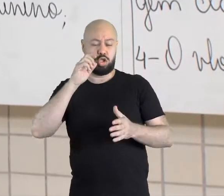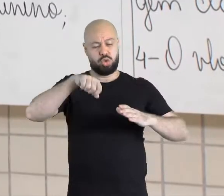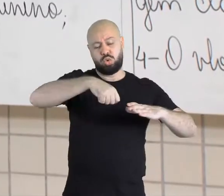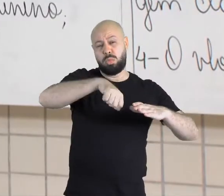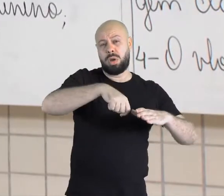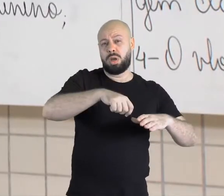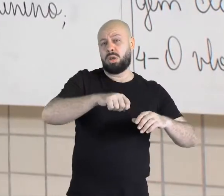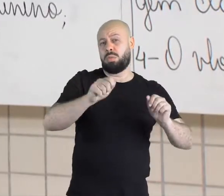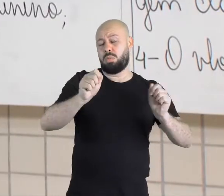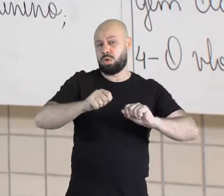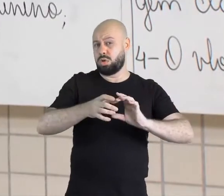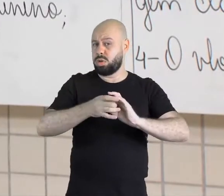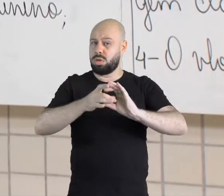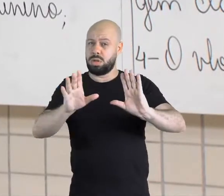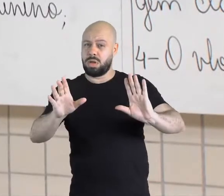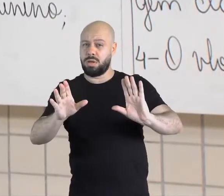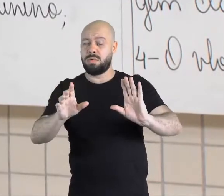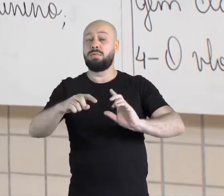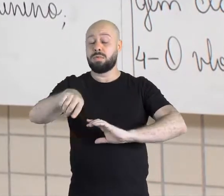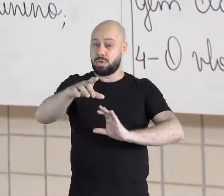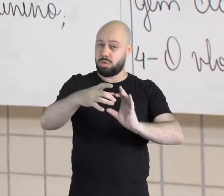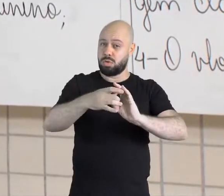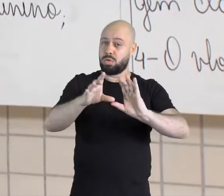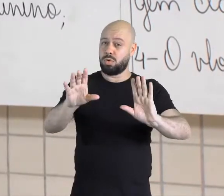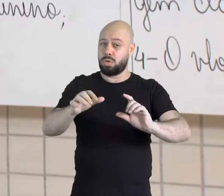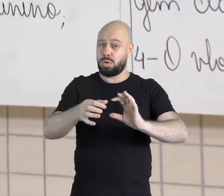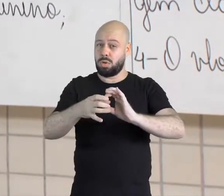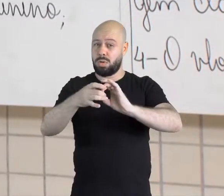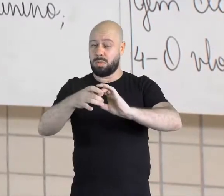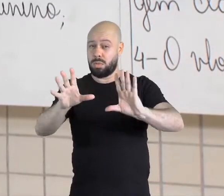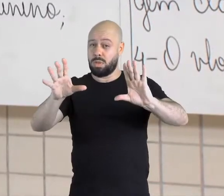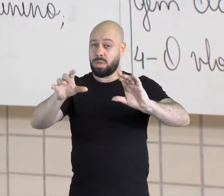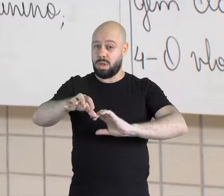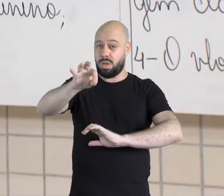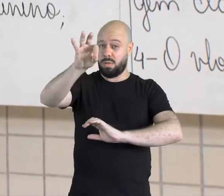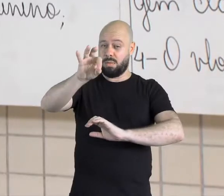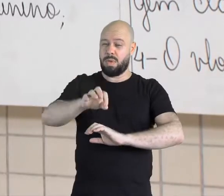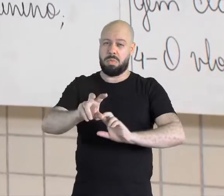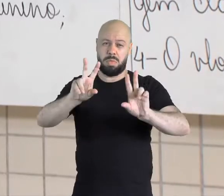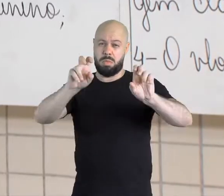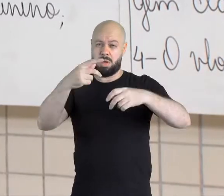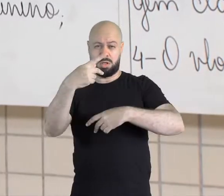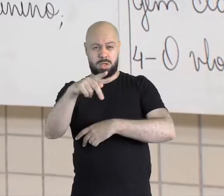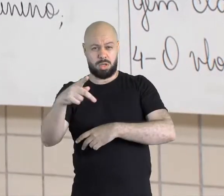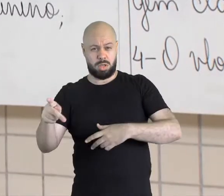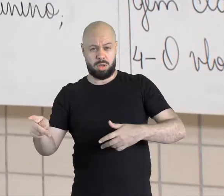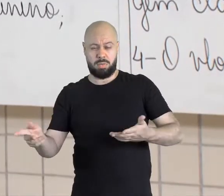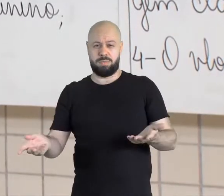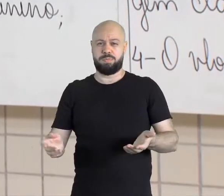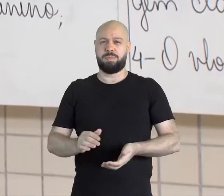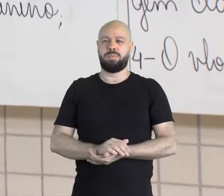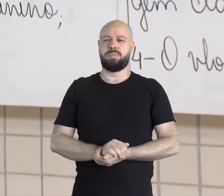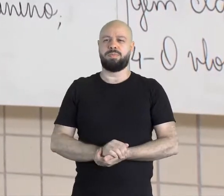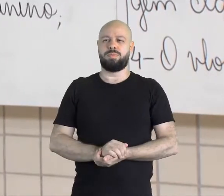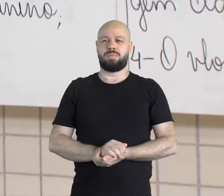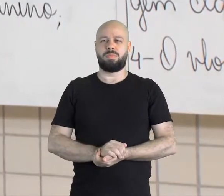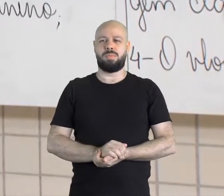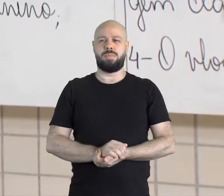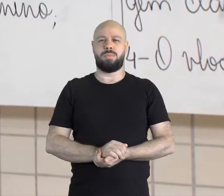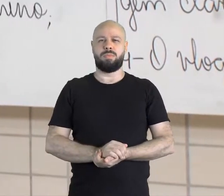culinária. Tudo bem, aí que você vai escolher sobre qual assunto você vai querer adquirir esse